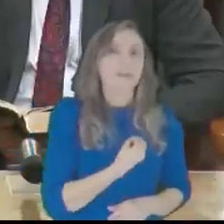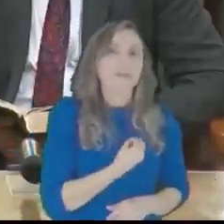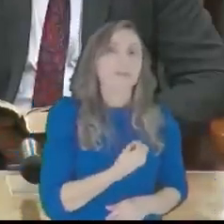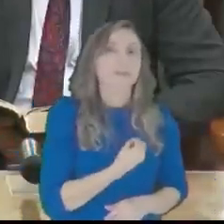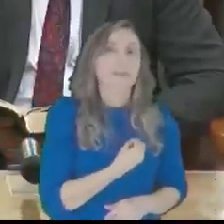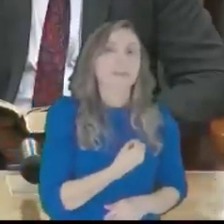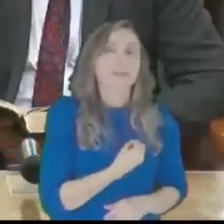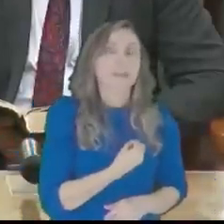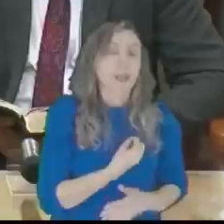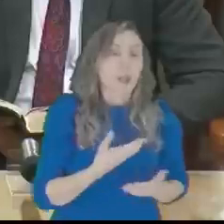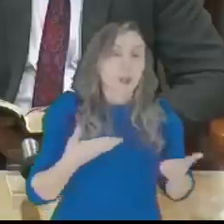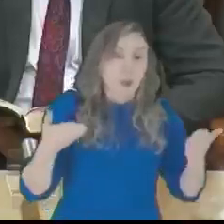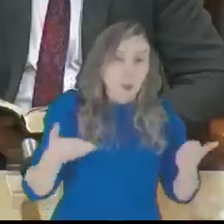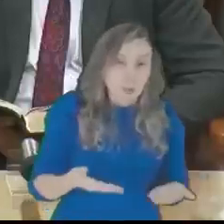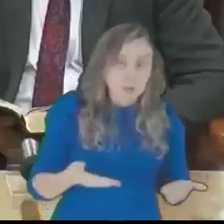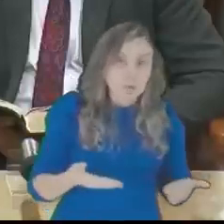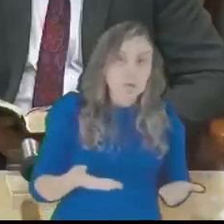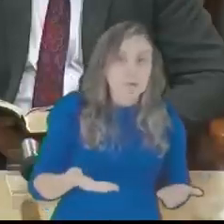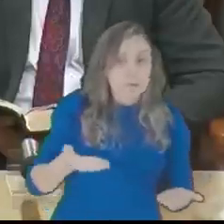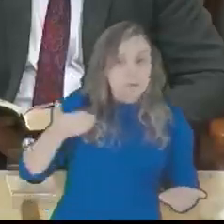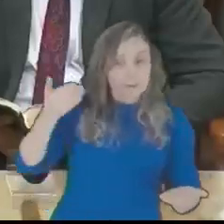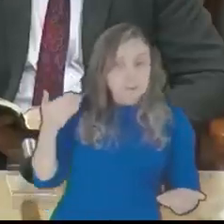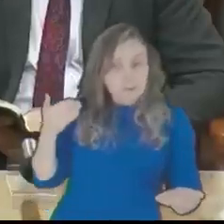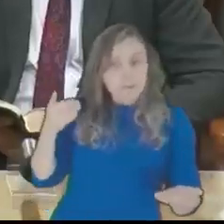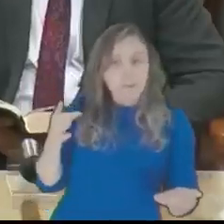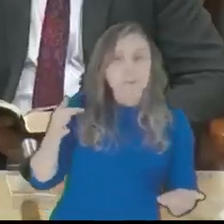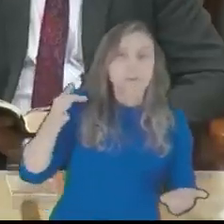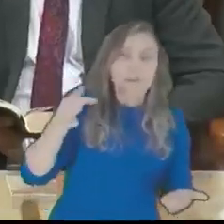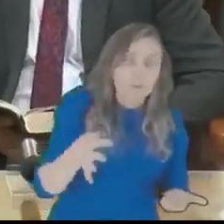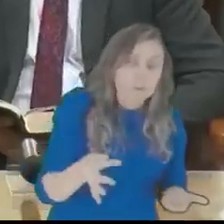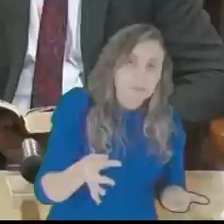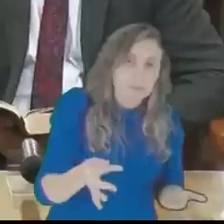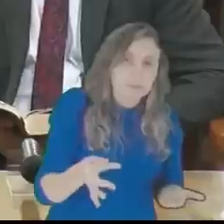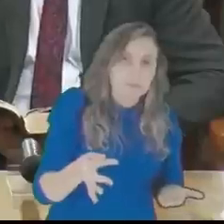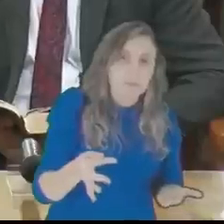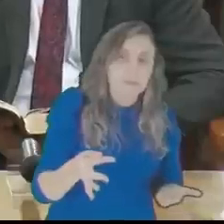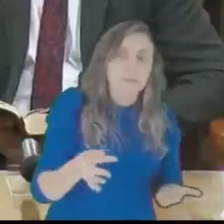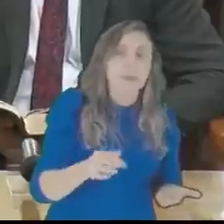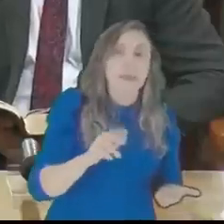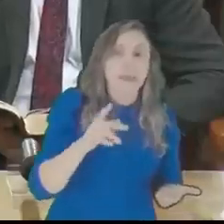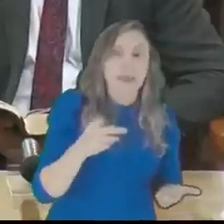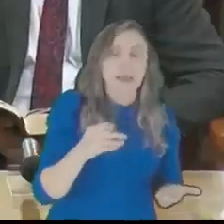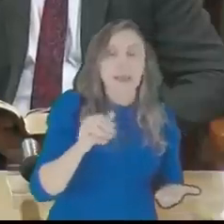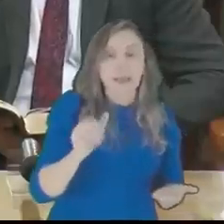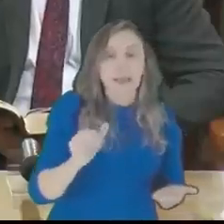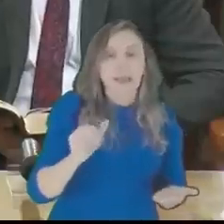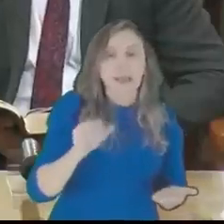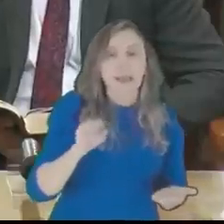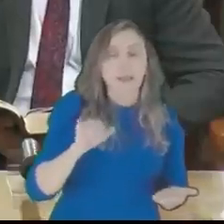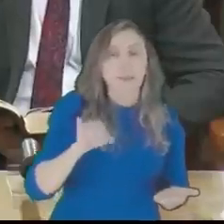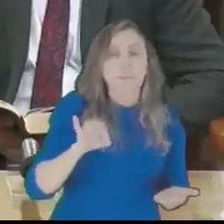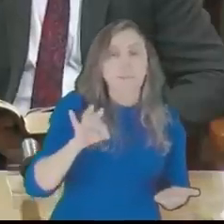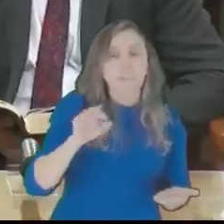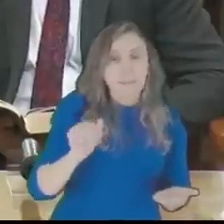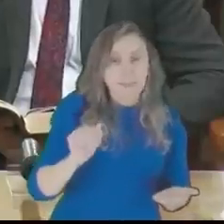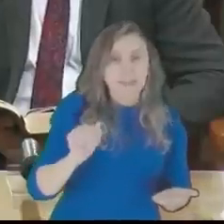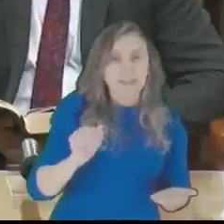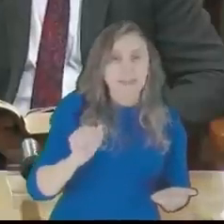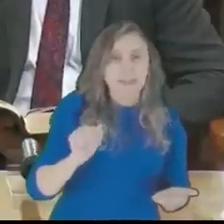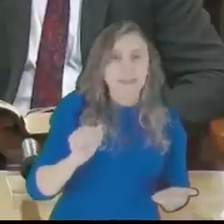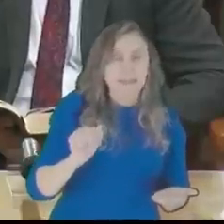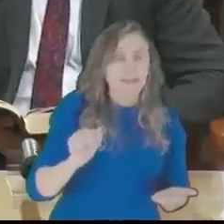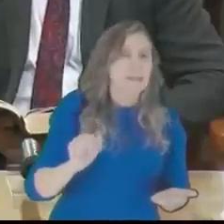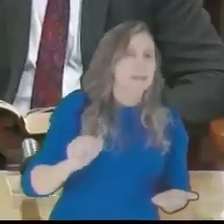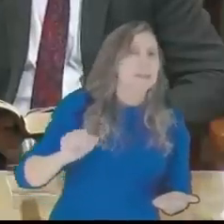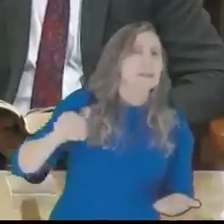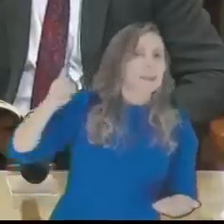passado, é tempo presente ou é tempo futuro? Do verbo. Ele habita. Jesus disse: ele já habita. Ele já está aqui. Desde o princípio do